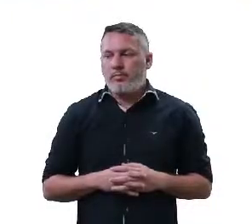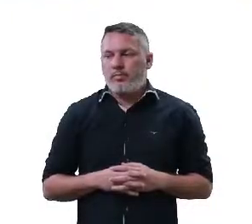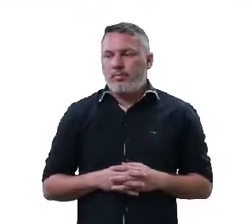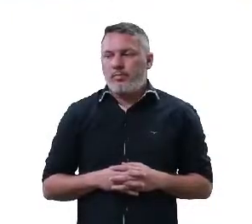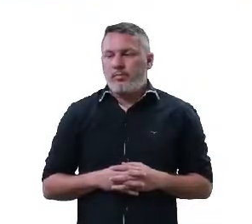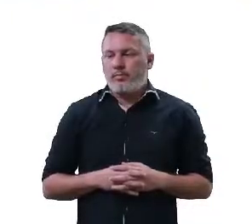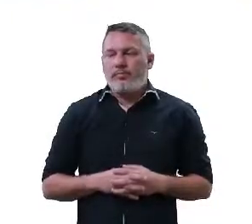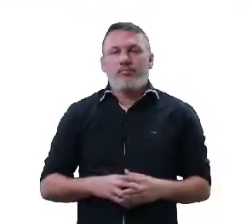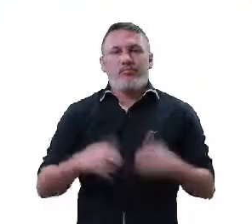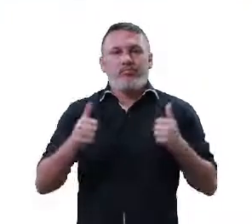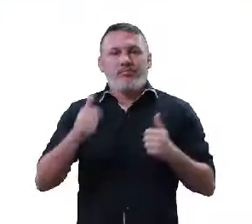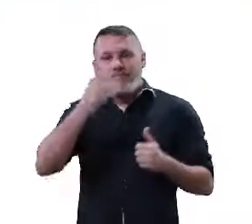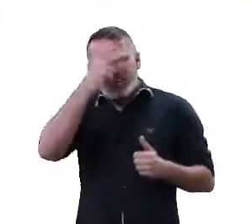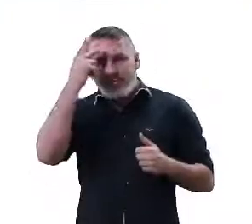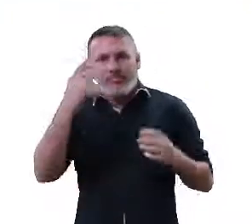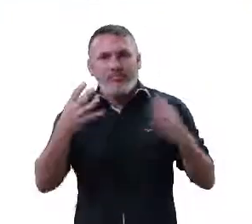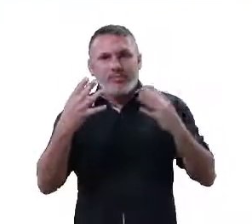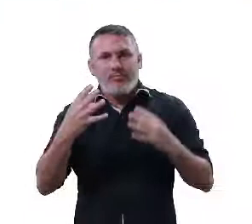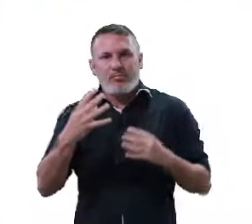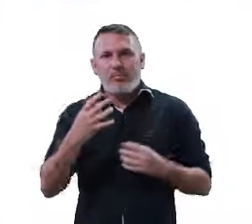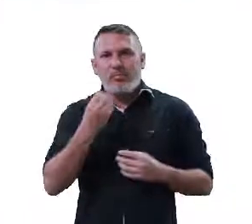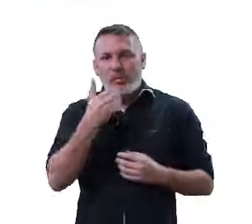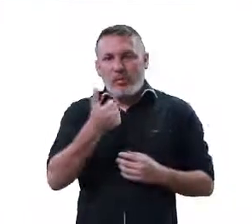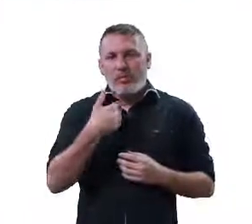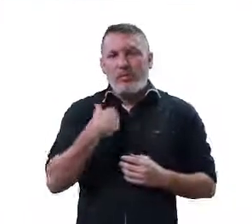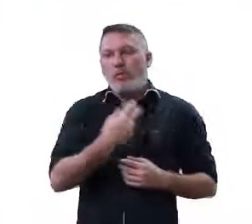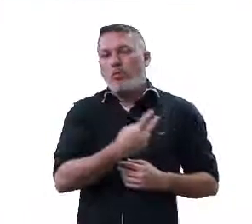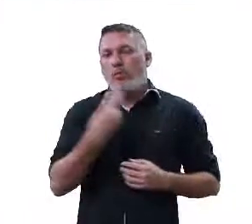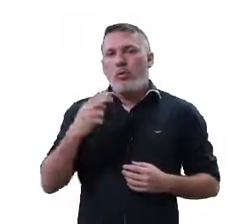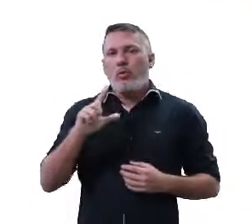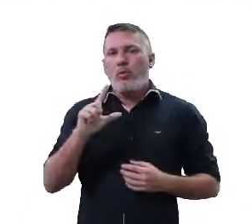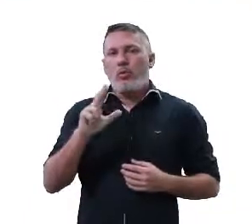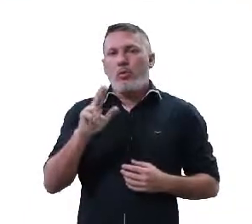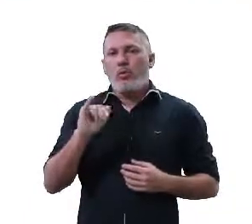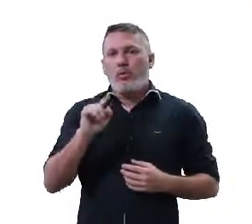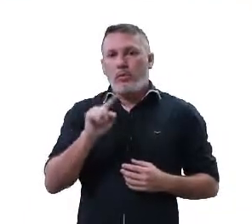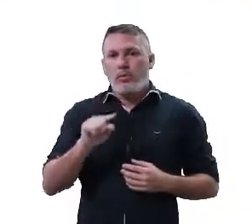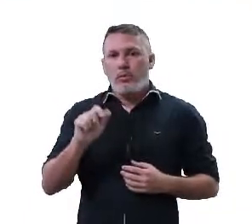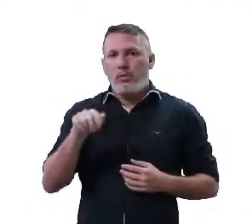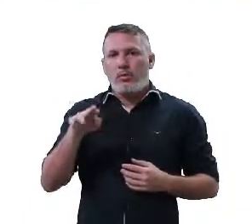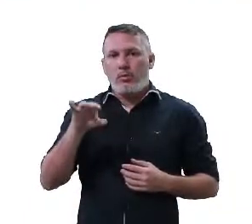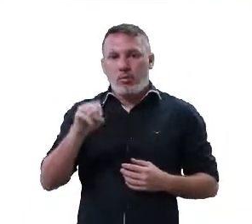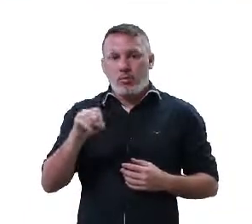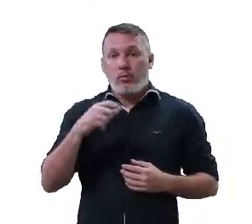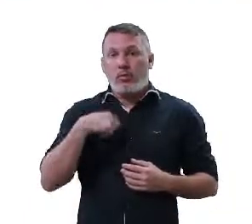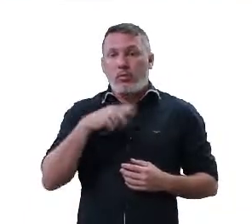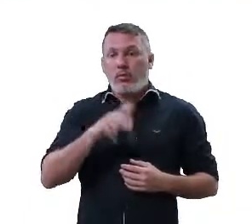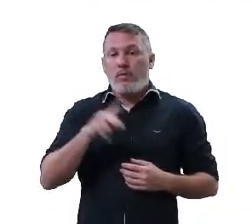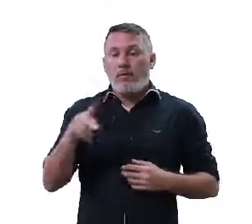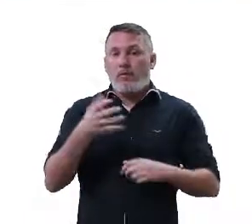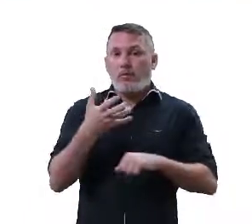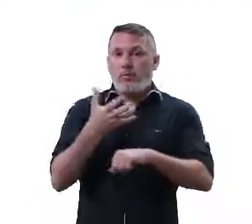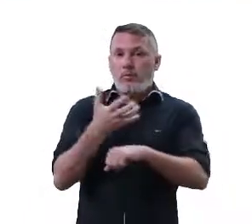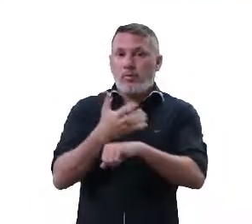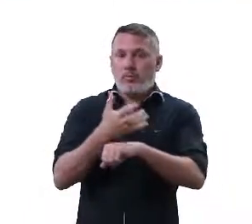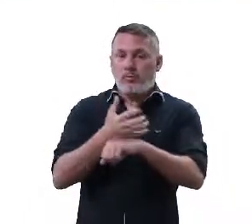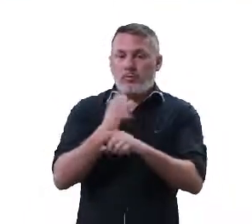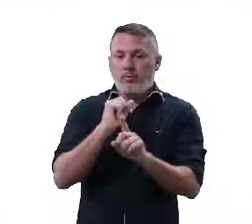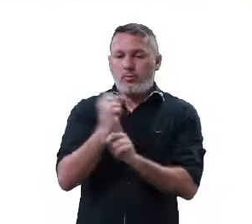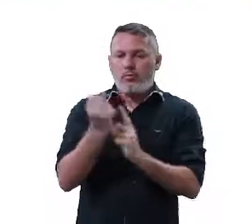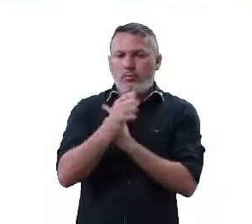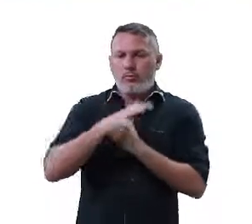Alô, quarentenados, tudo bem com vocês? Meu nome é Luiz Antônio, vou dar aula para vocês de Sociologia, né? Vamos fazer uma